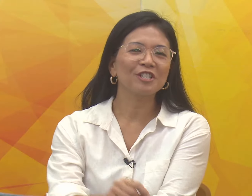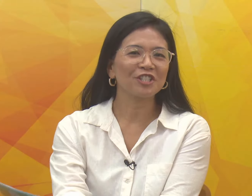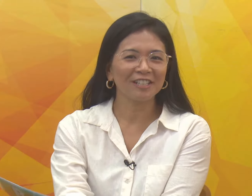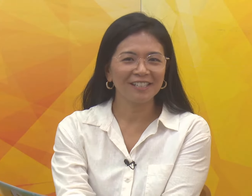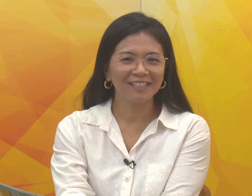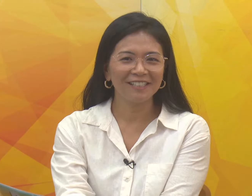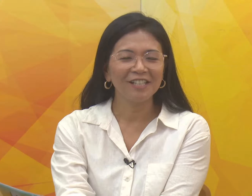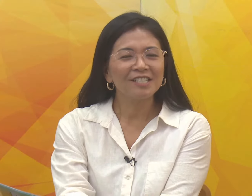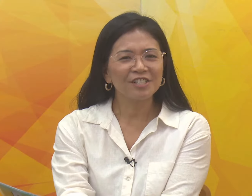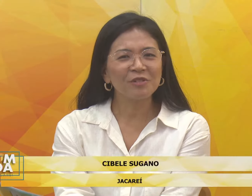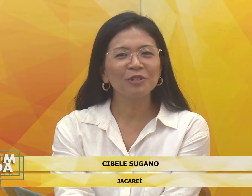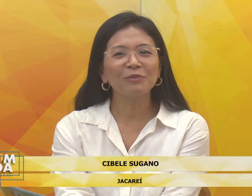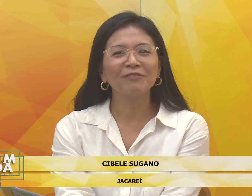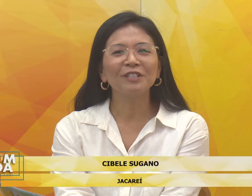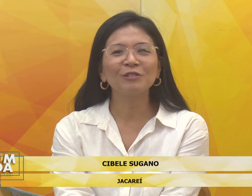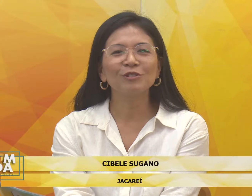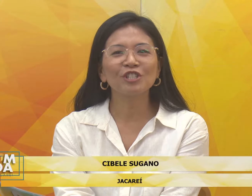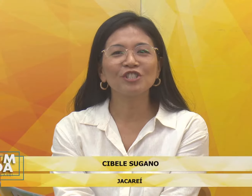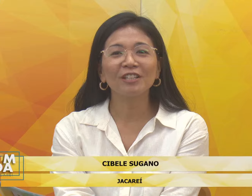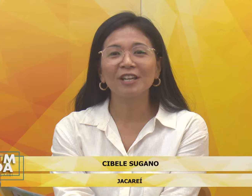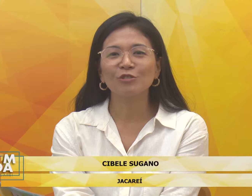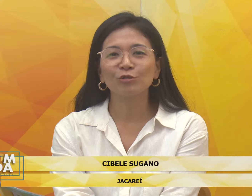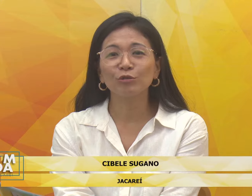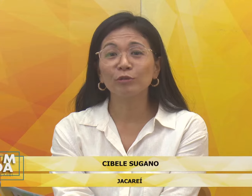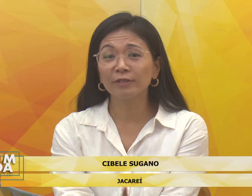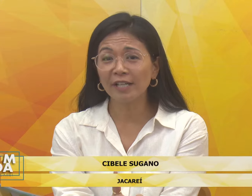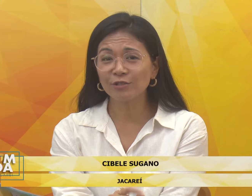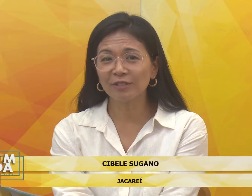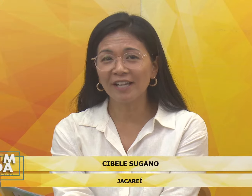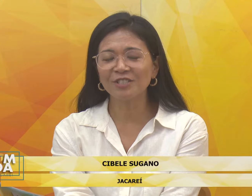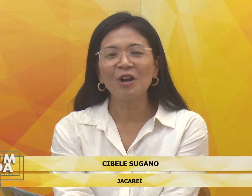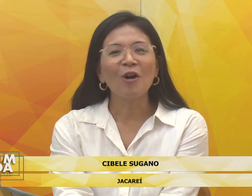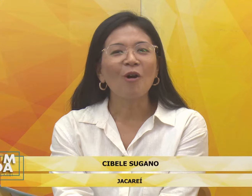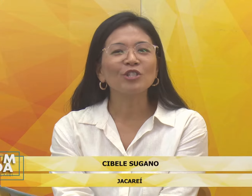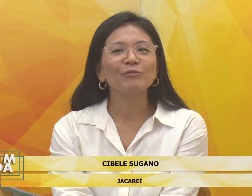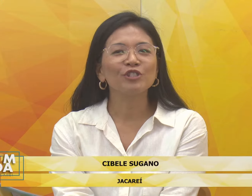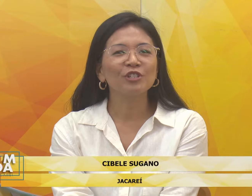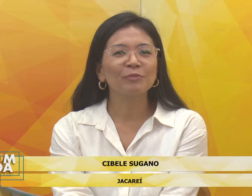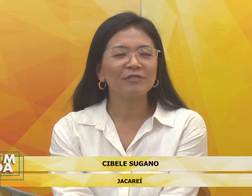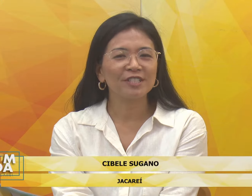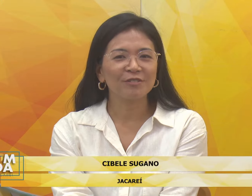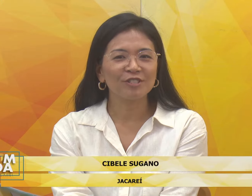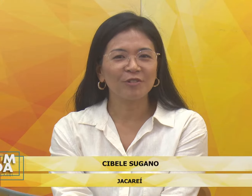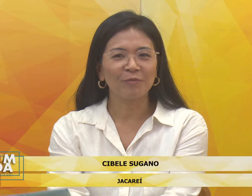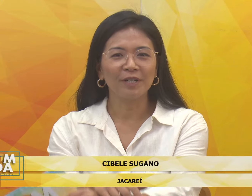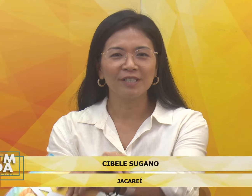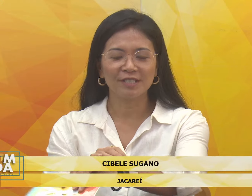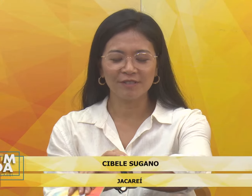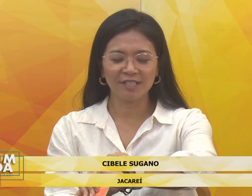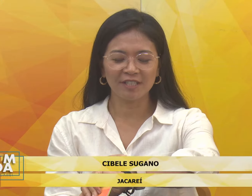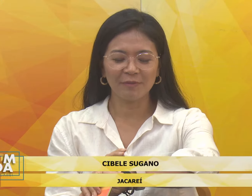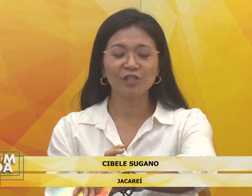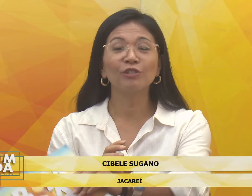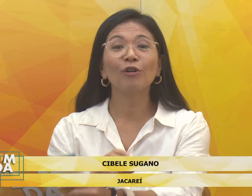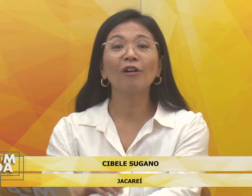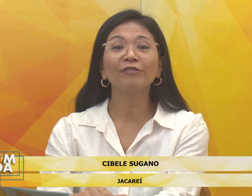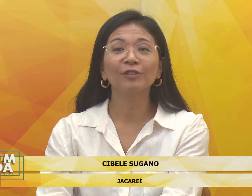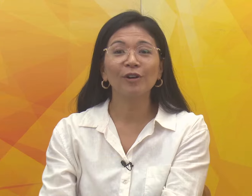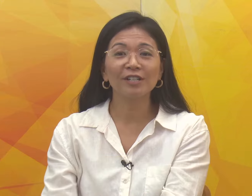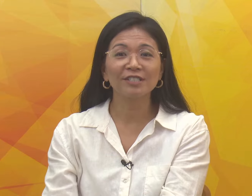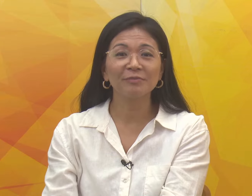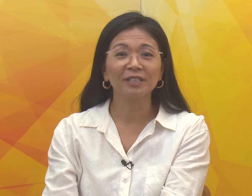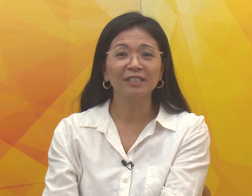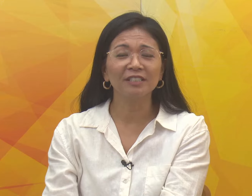Bom dia, Jacareí. Seja muito bem-vindo. Hoje é dia 10 de outubro, 10 do 10. Ótimo dia para você que nos acompanha. São exatamente